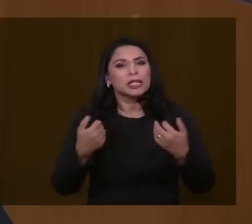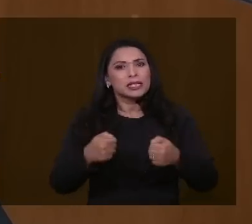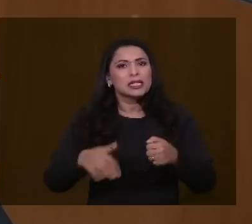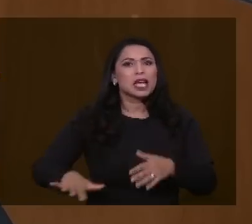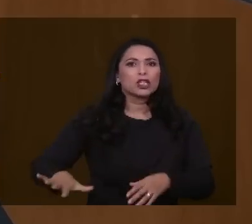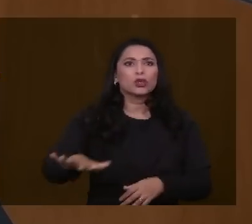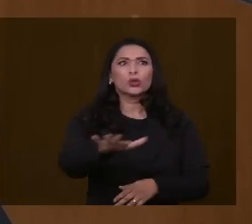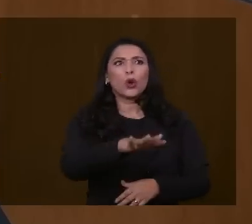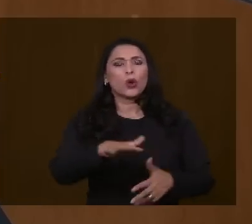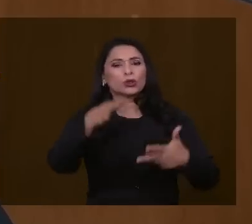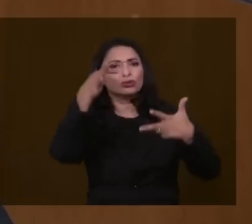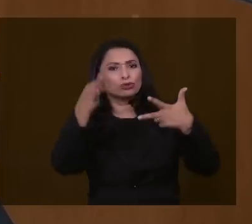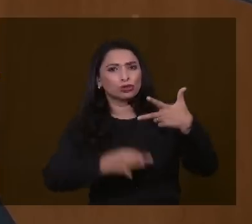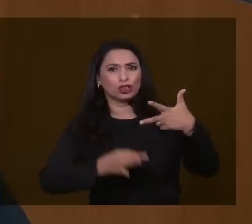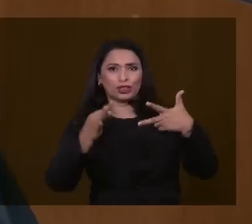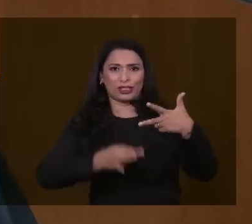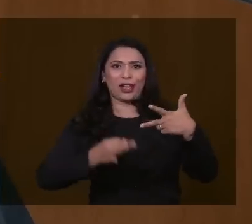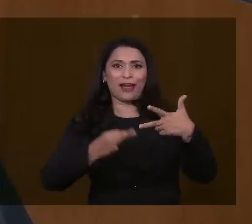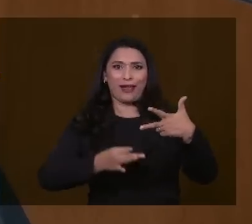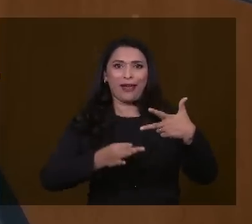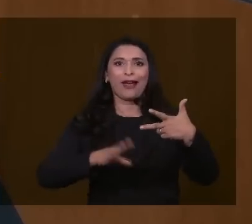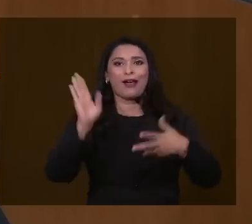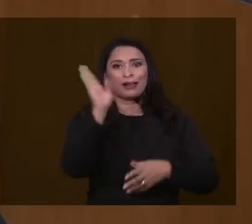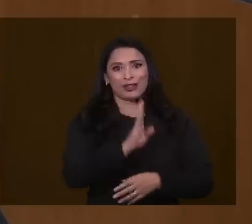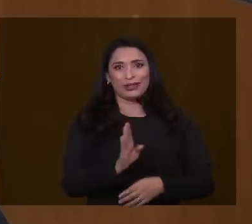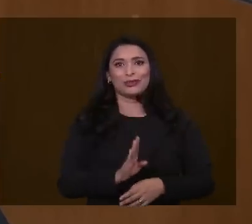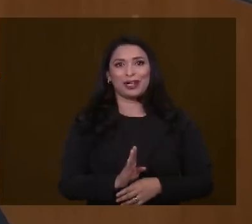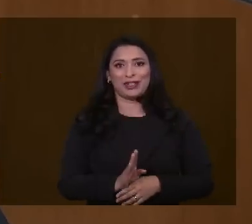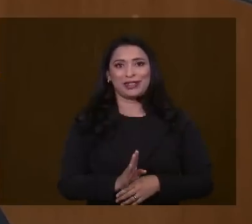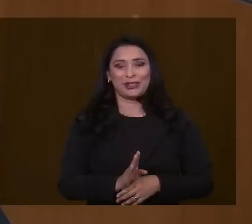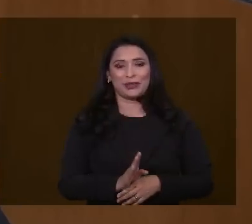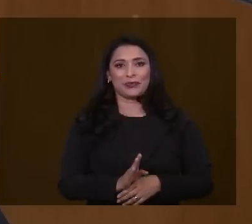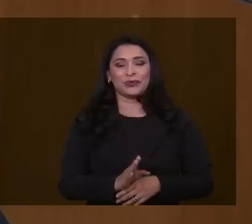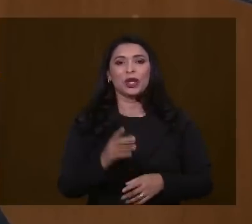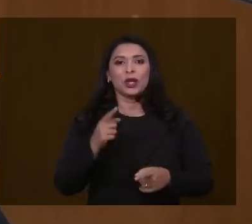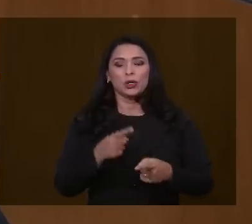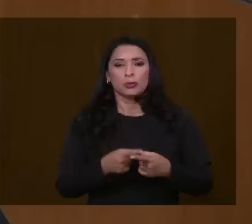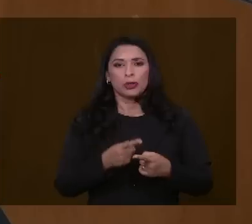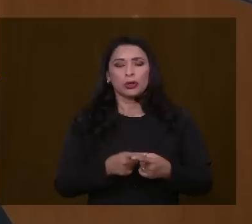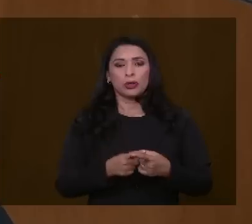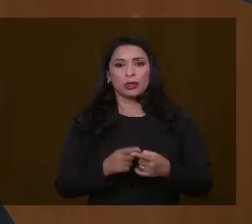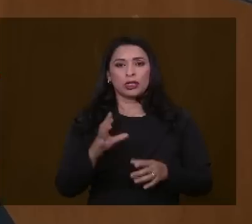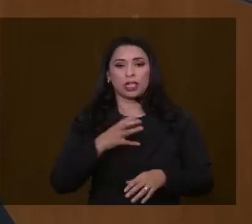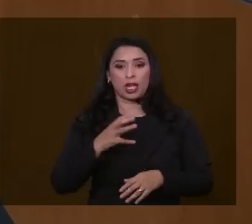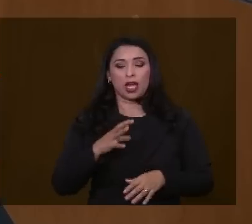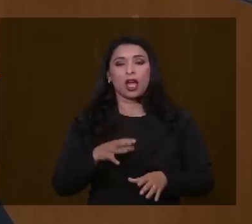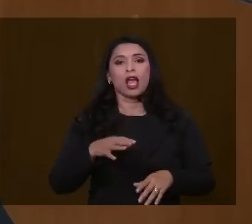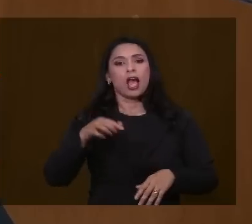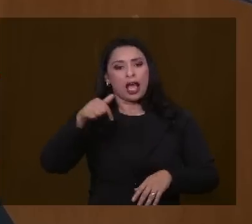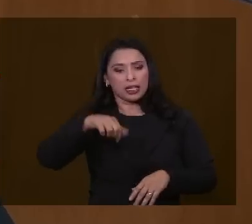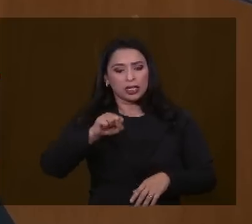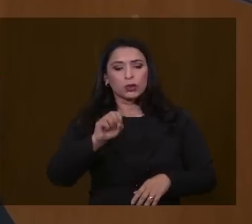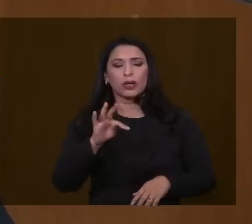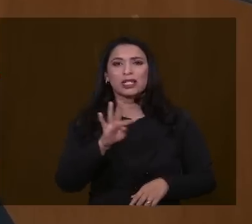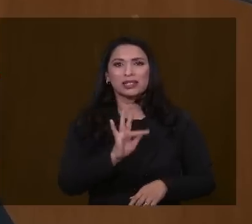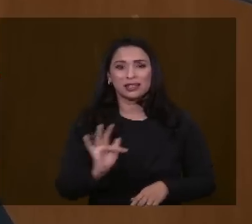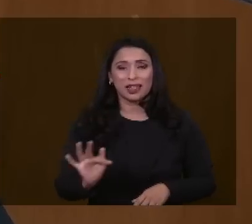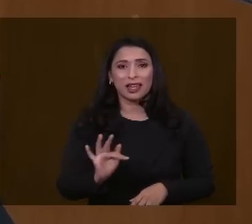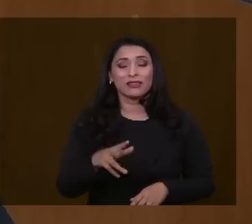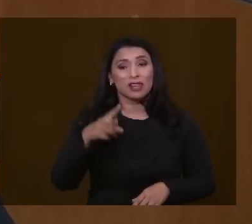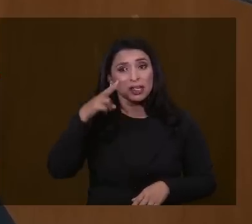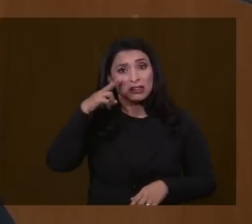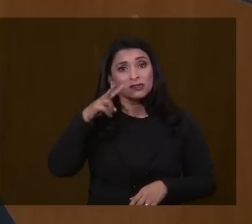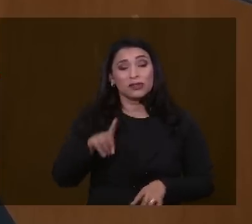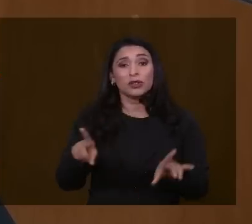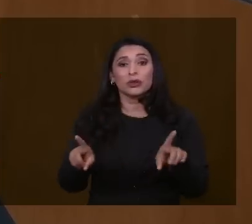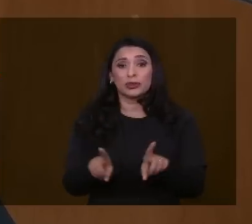todo o Judiciário Nacional, que, pela subsistência de seu órgão de cúpula, viu também ser